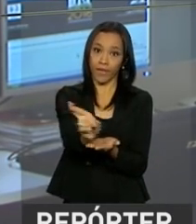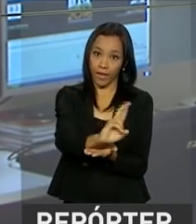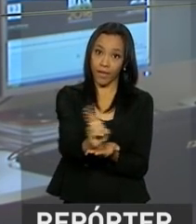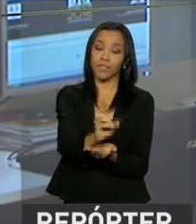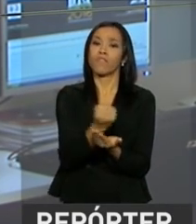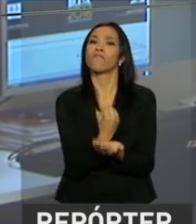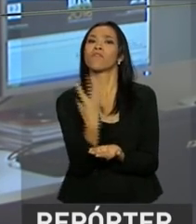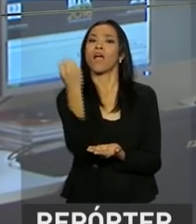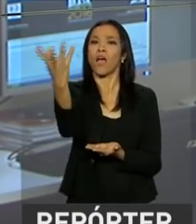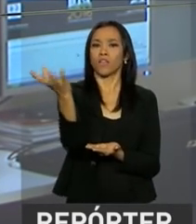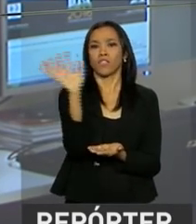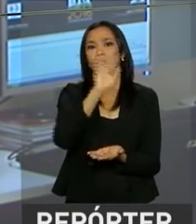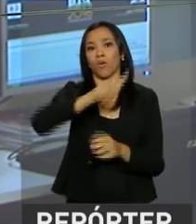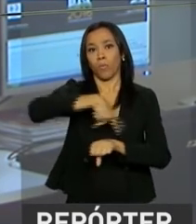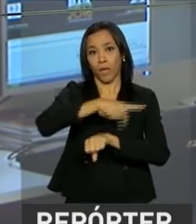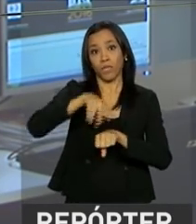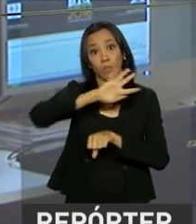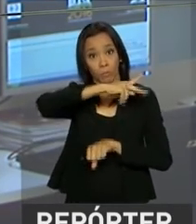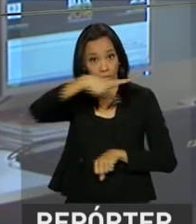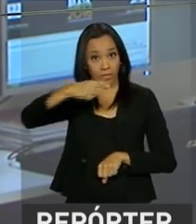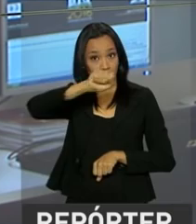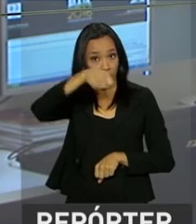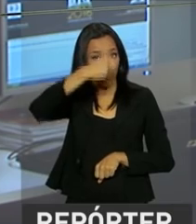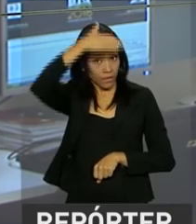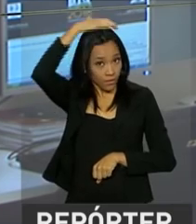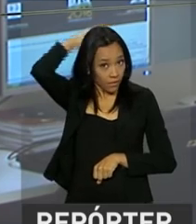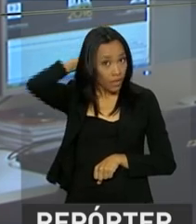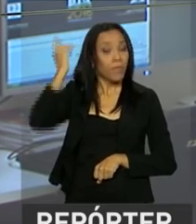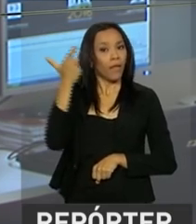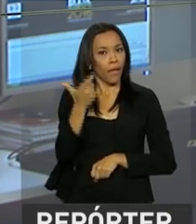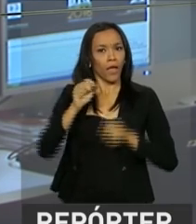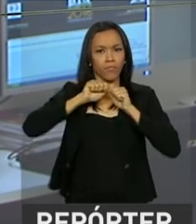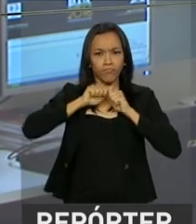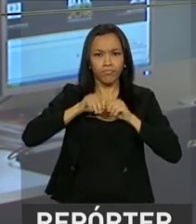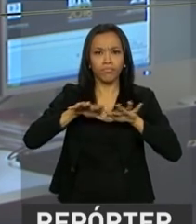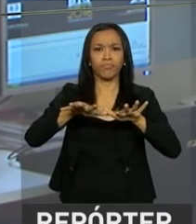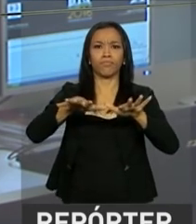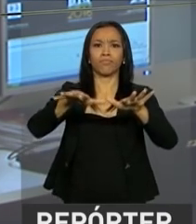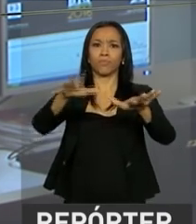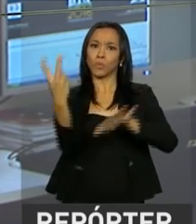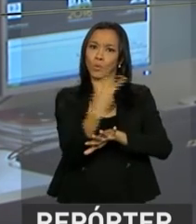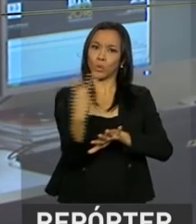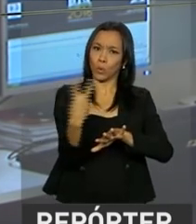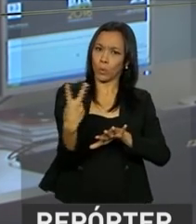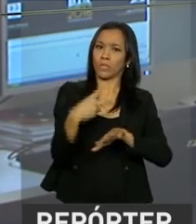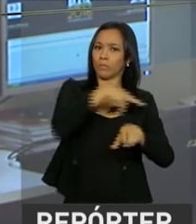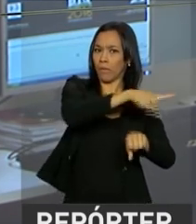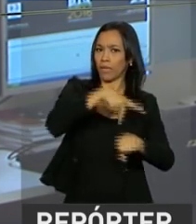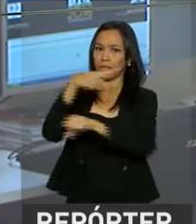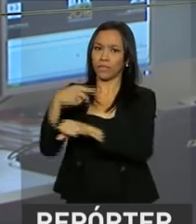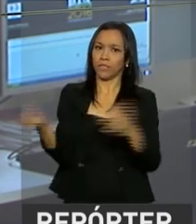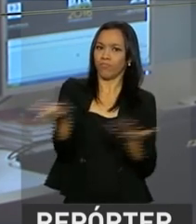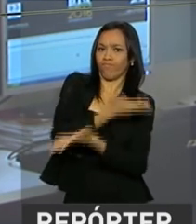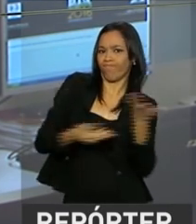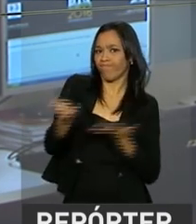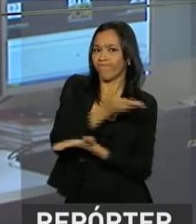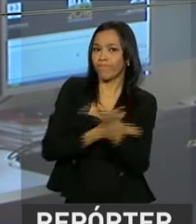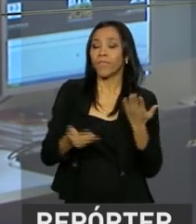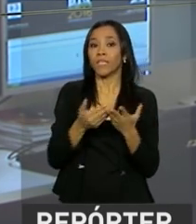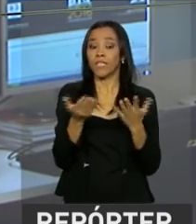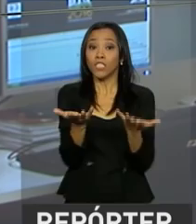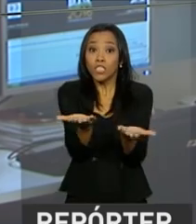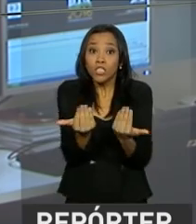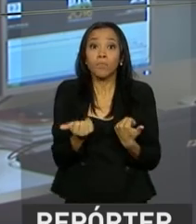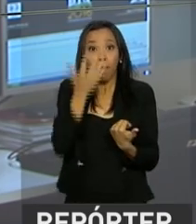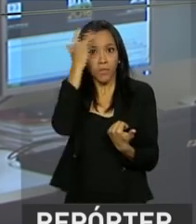Em viagem ao país asiático, o presidente Michel Temer quer expandir as parcerias entre os dois países e atrair interessados em